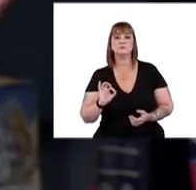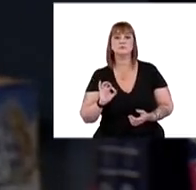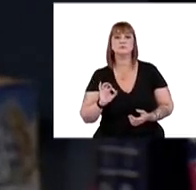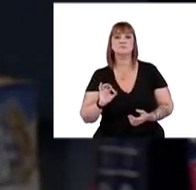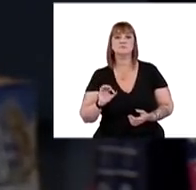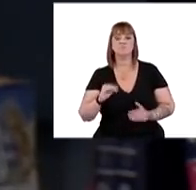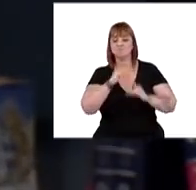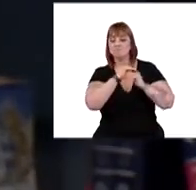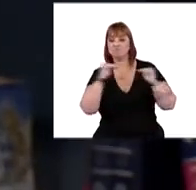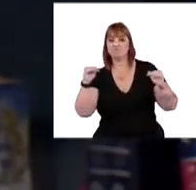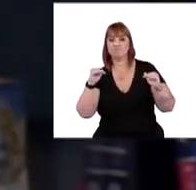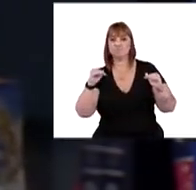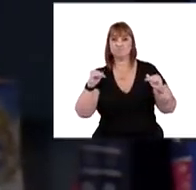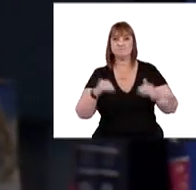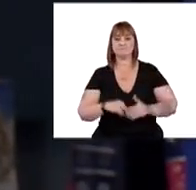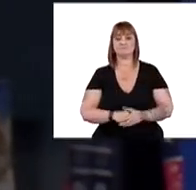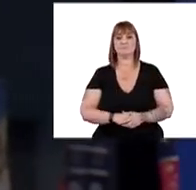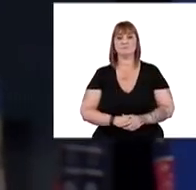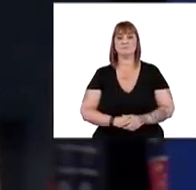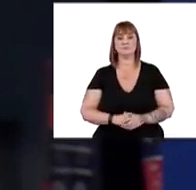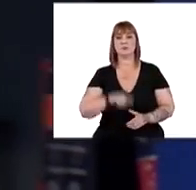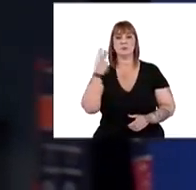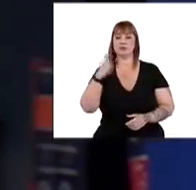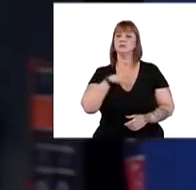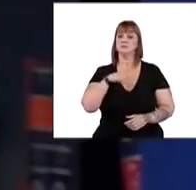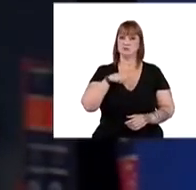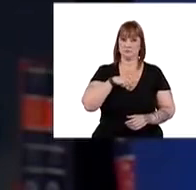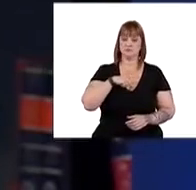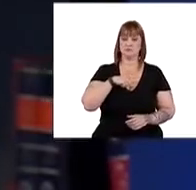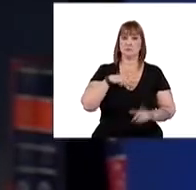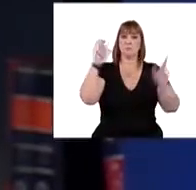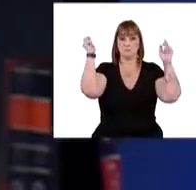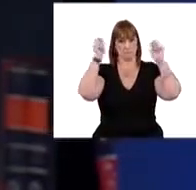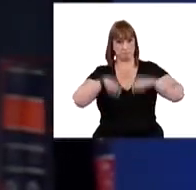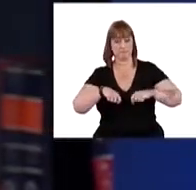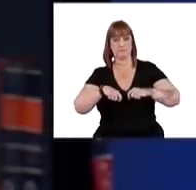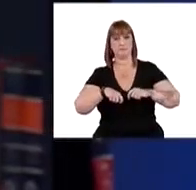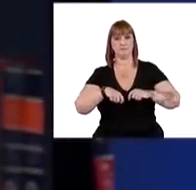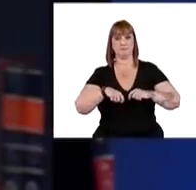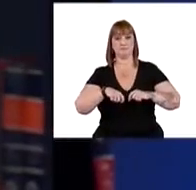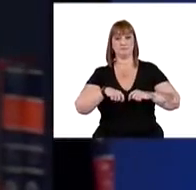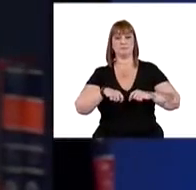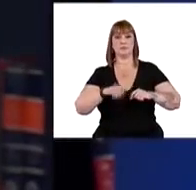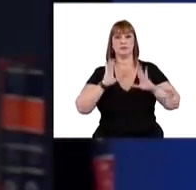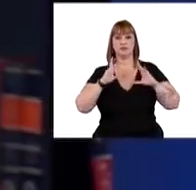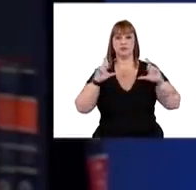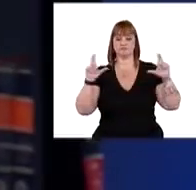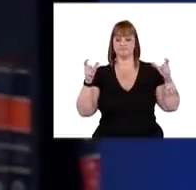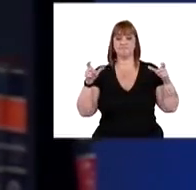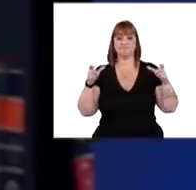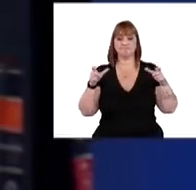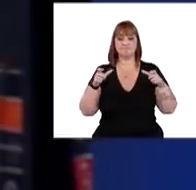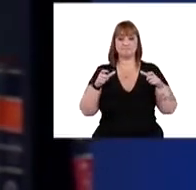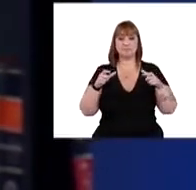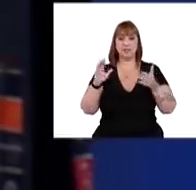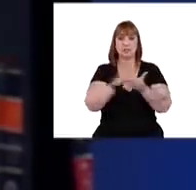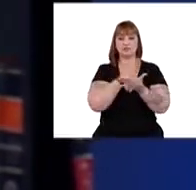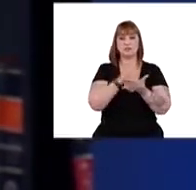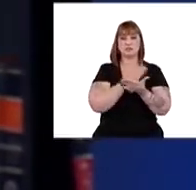de corte, não é? E nós temos, portanto, uma possibilidade de já